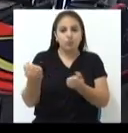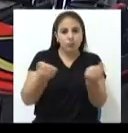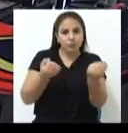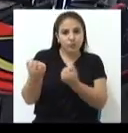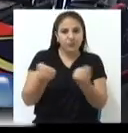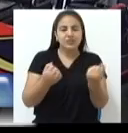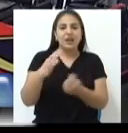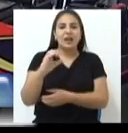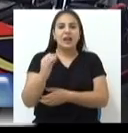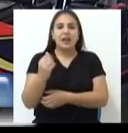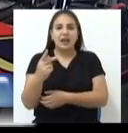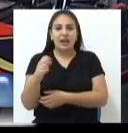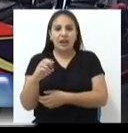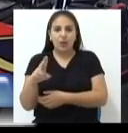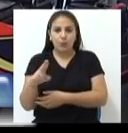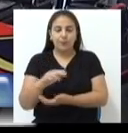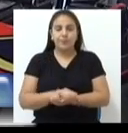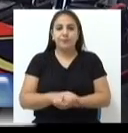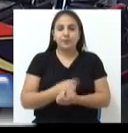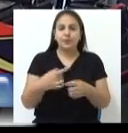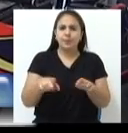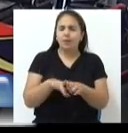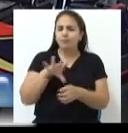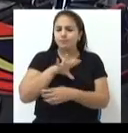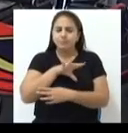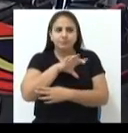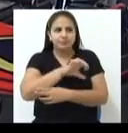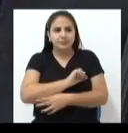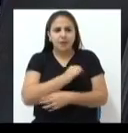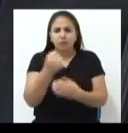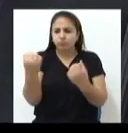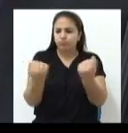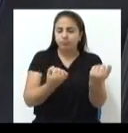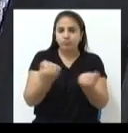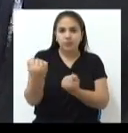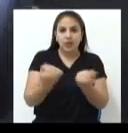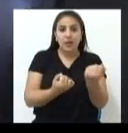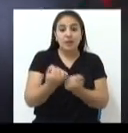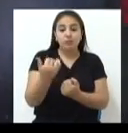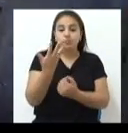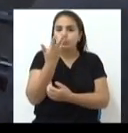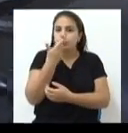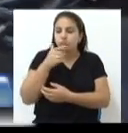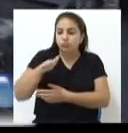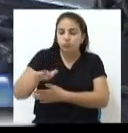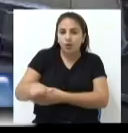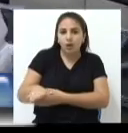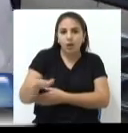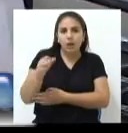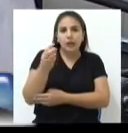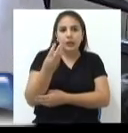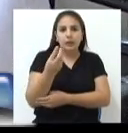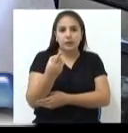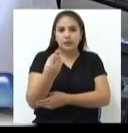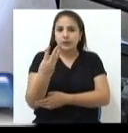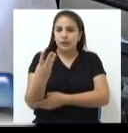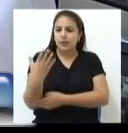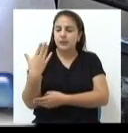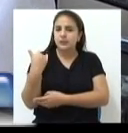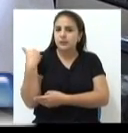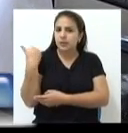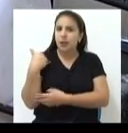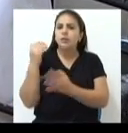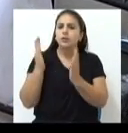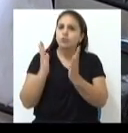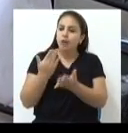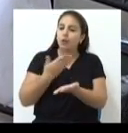A paixão pelo automobilismo começou na infância. Aos 13 anos, Cláudio Risse já vivia a adrenalina das